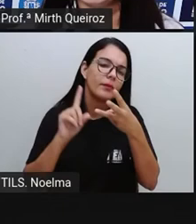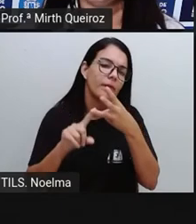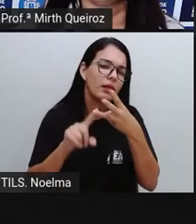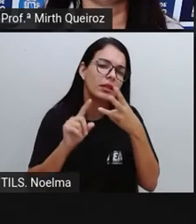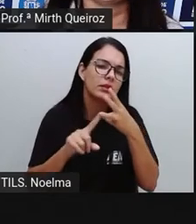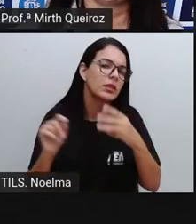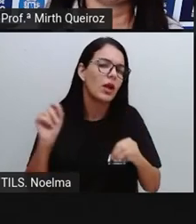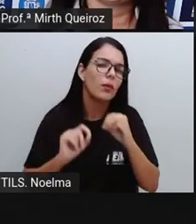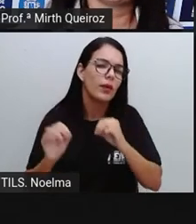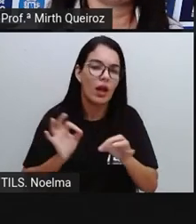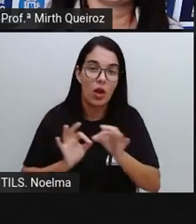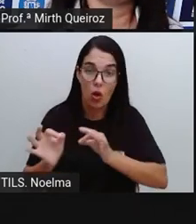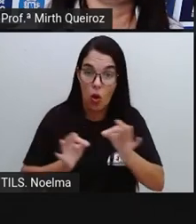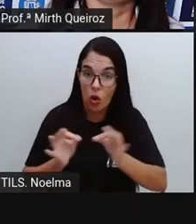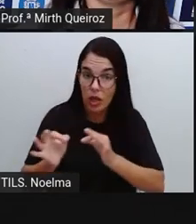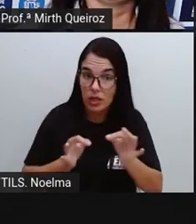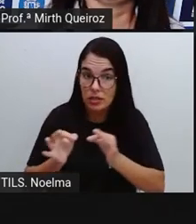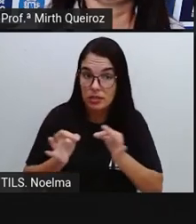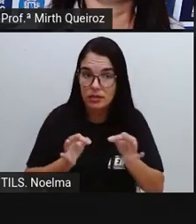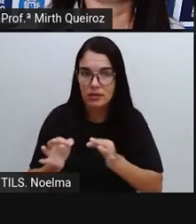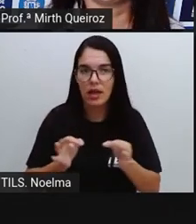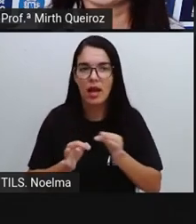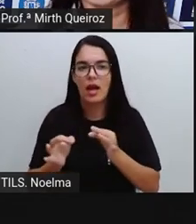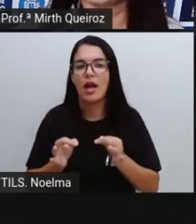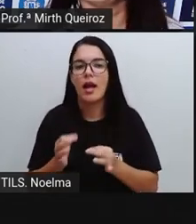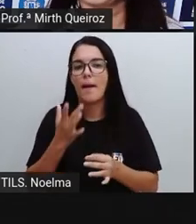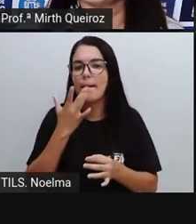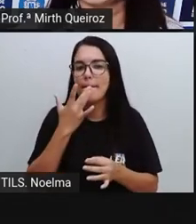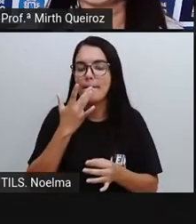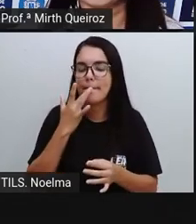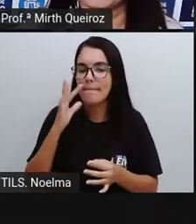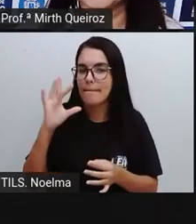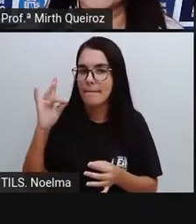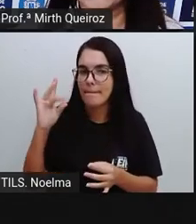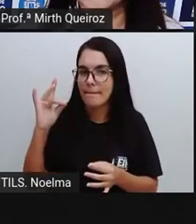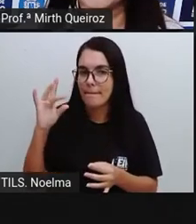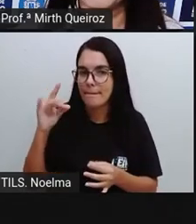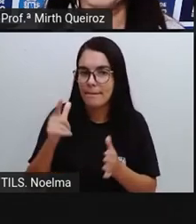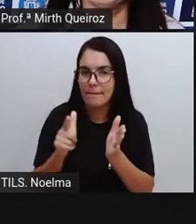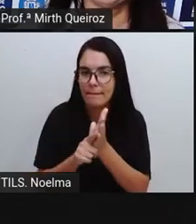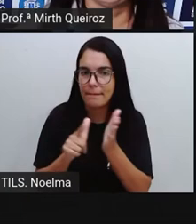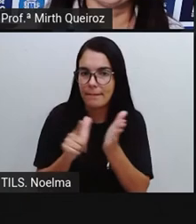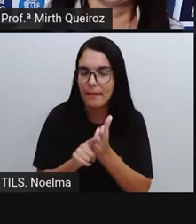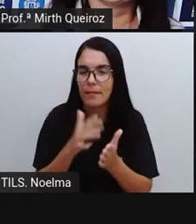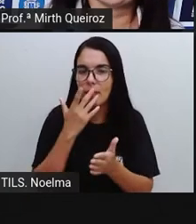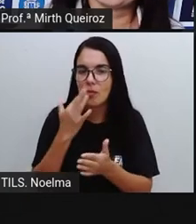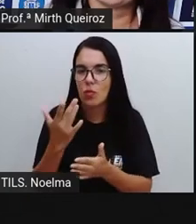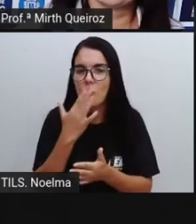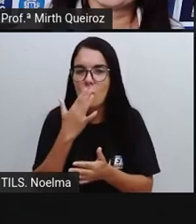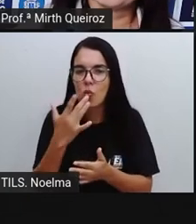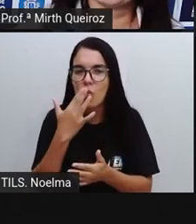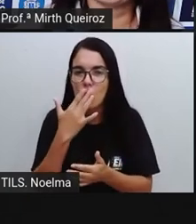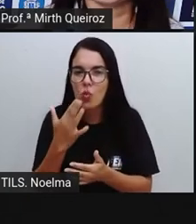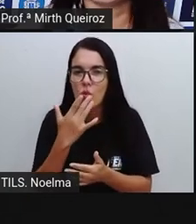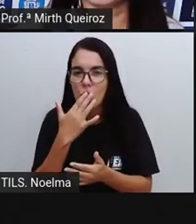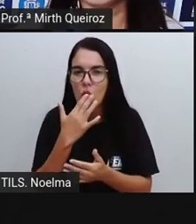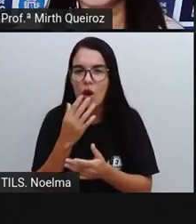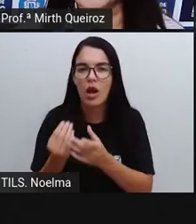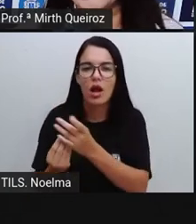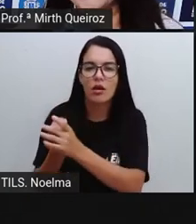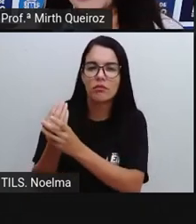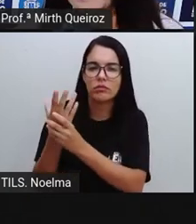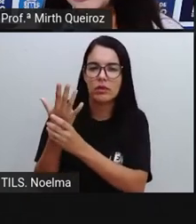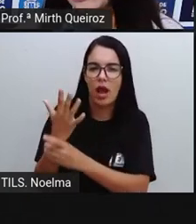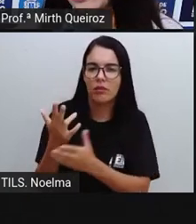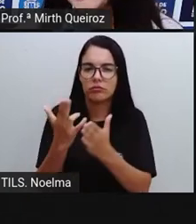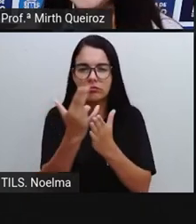desenho e, em seguida, vocês vão colar aí, preencher com os papéis coloridos. E a estratégia 3 é vocês